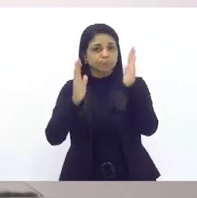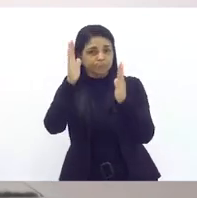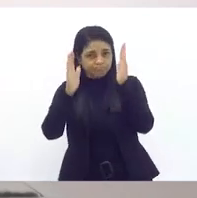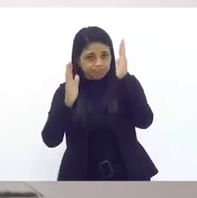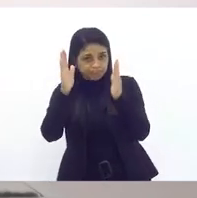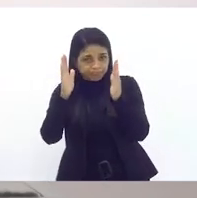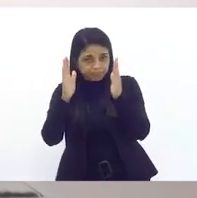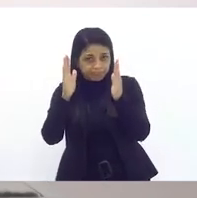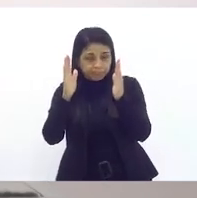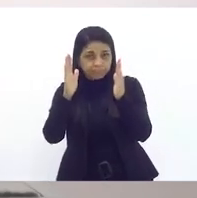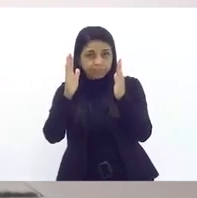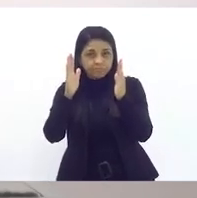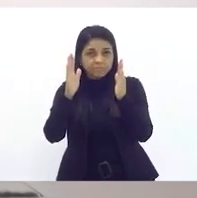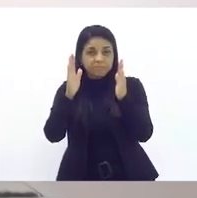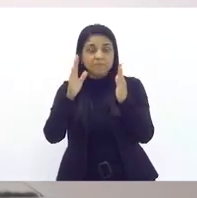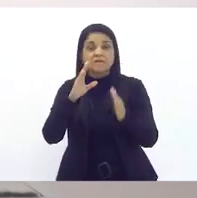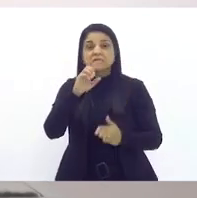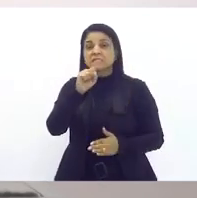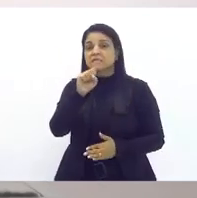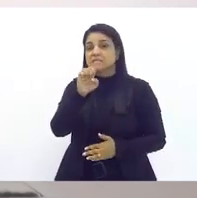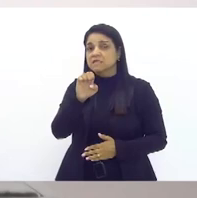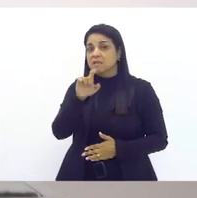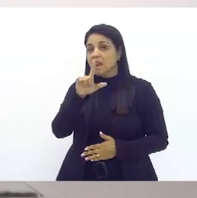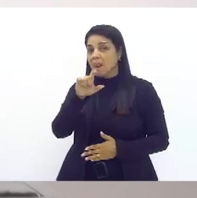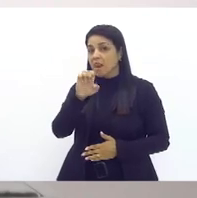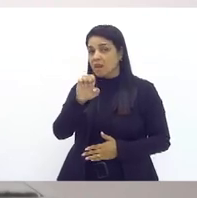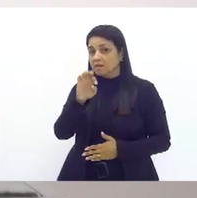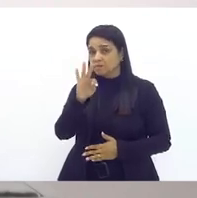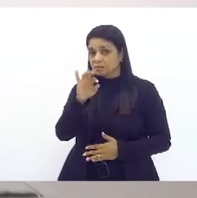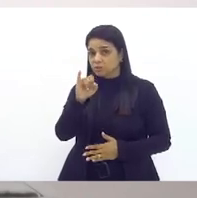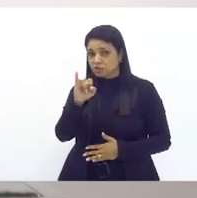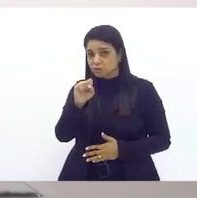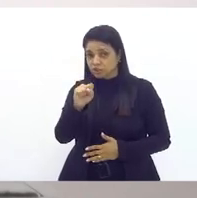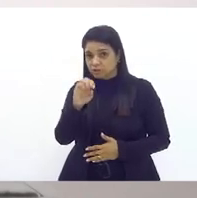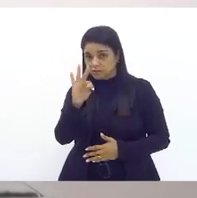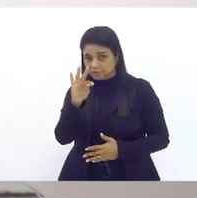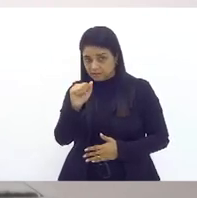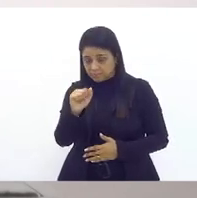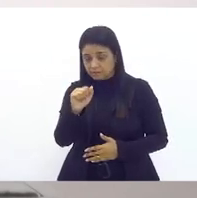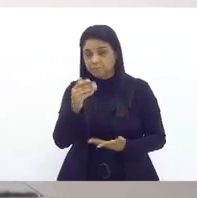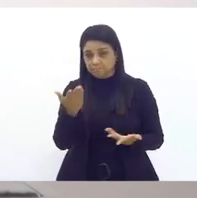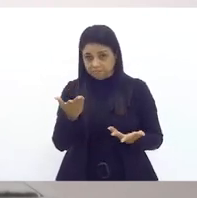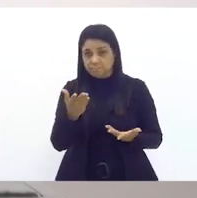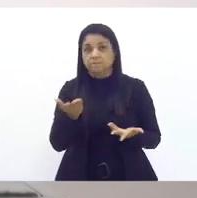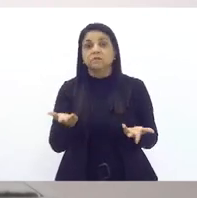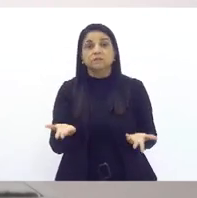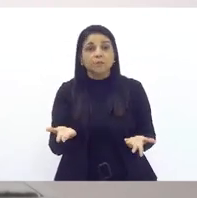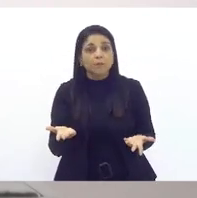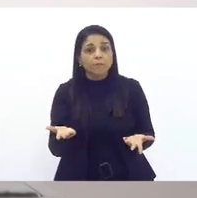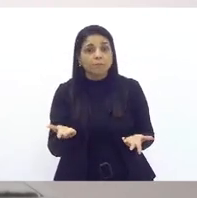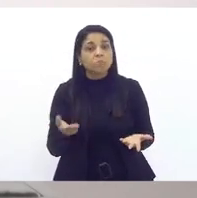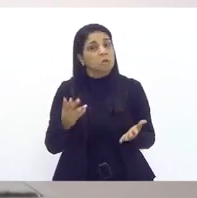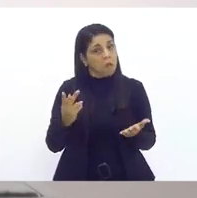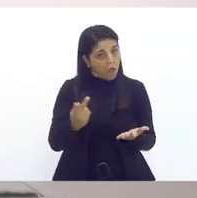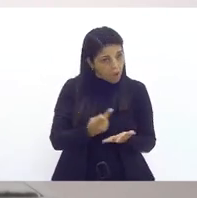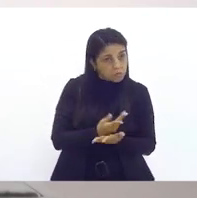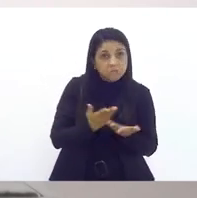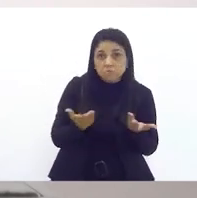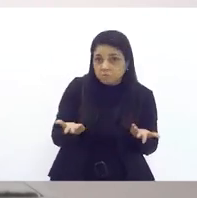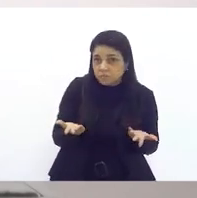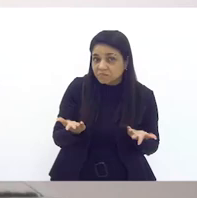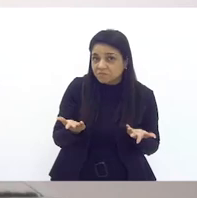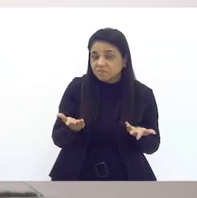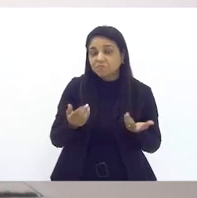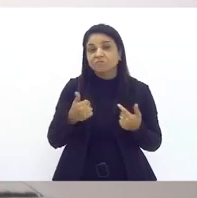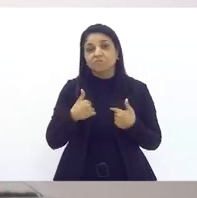determinado, seletista de tempo determinado. Ué, isso aconteceu.